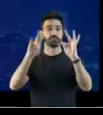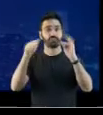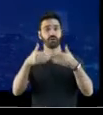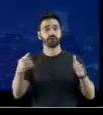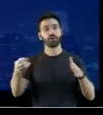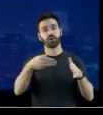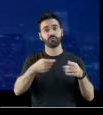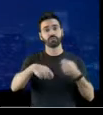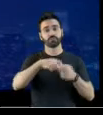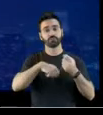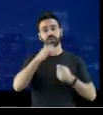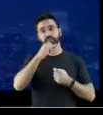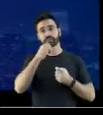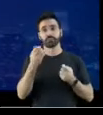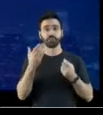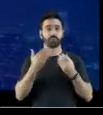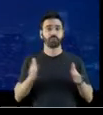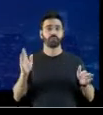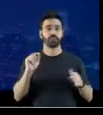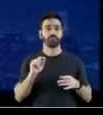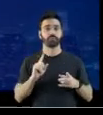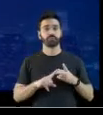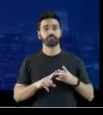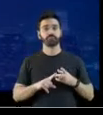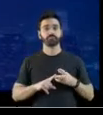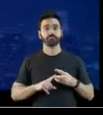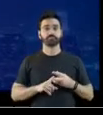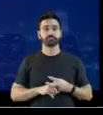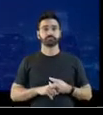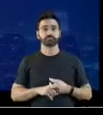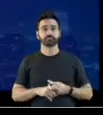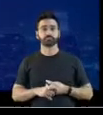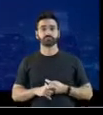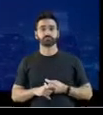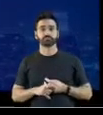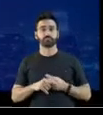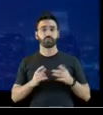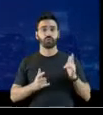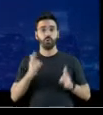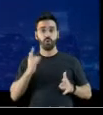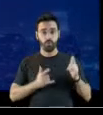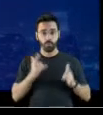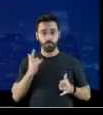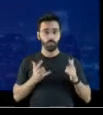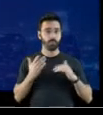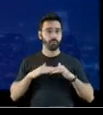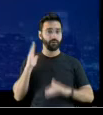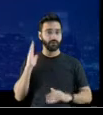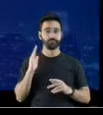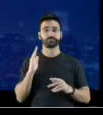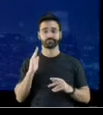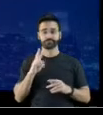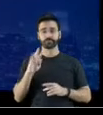exemplo da implantação massiva de robótica em fábricas, ou